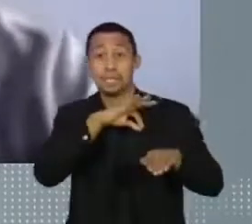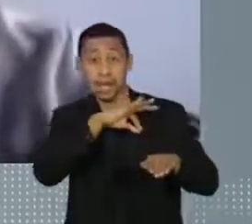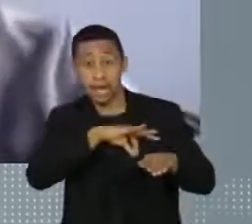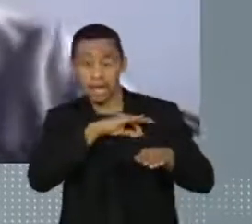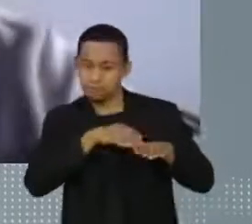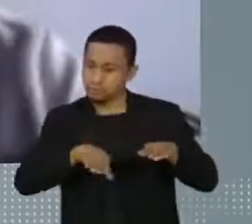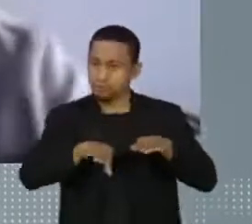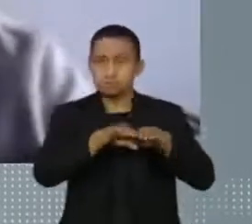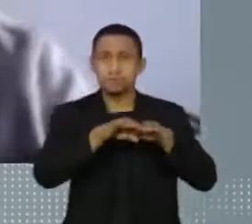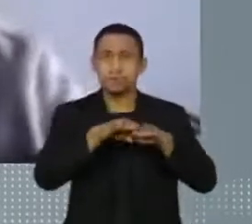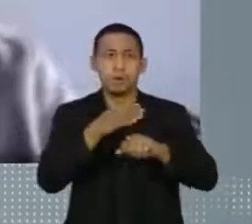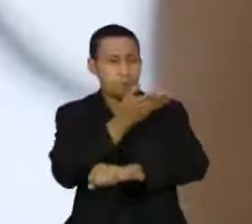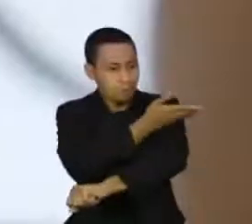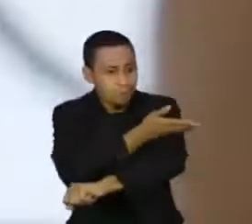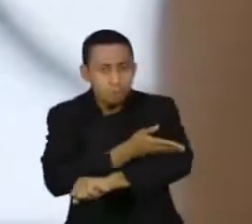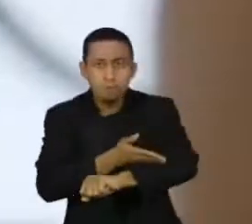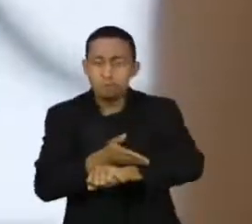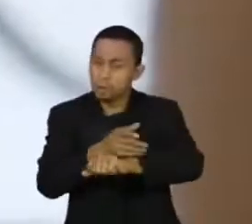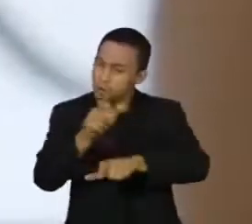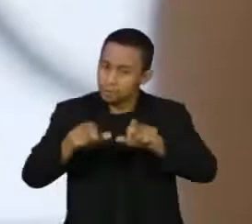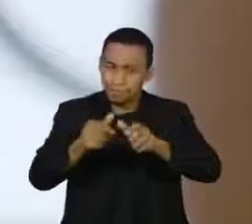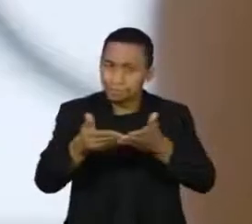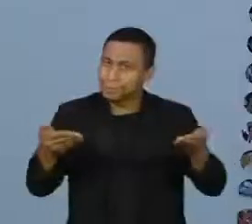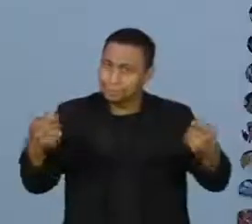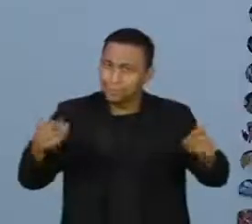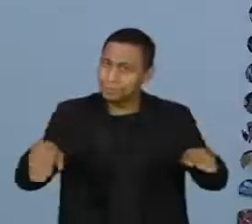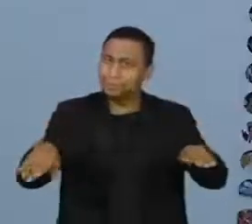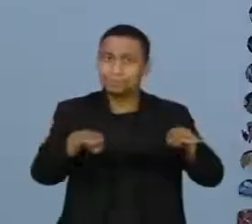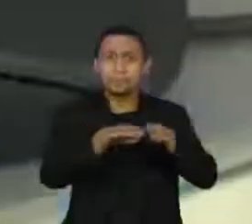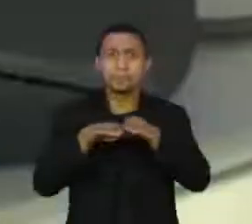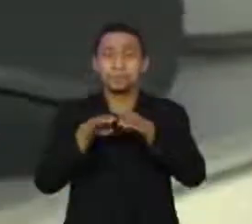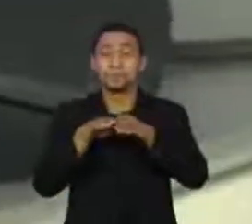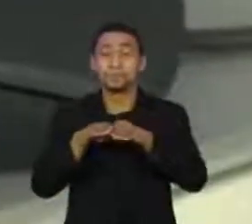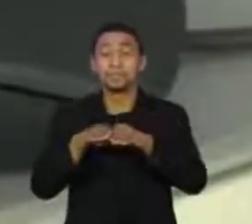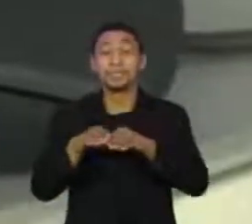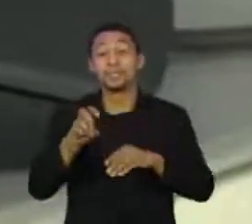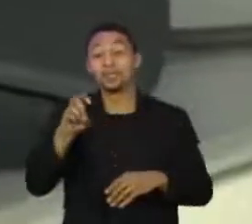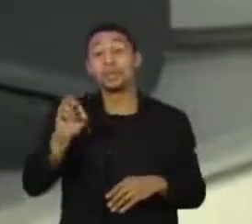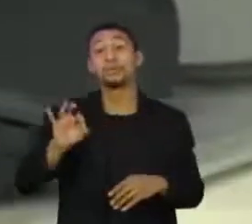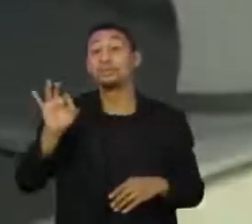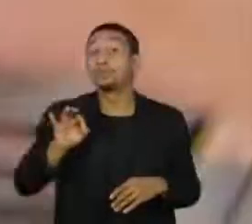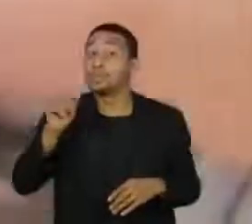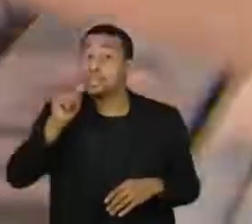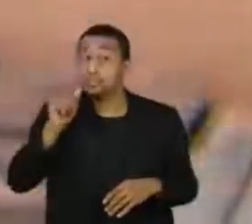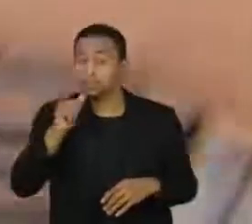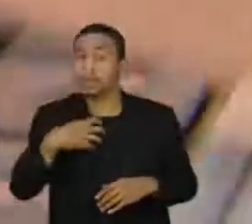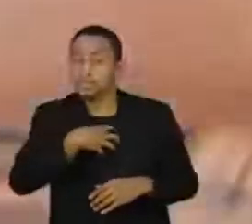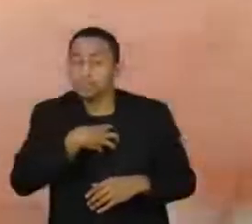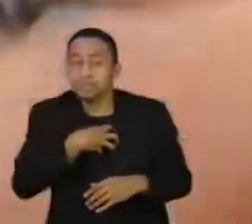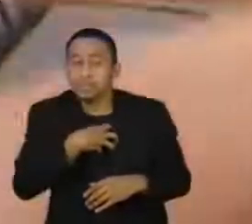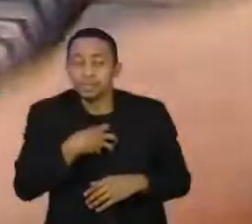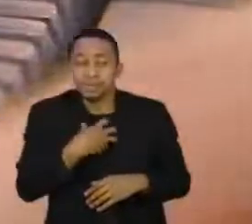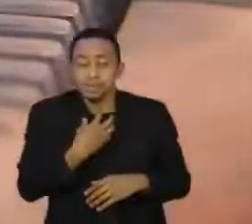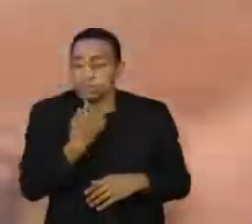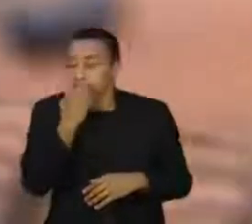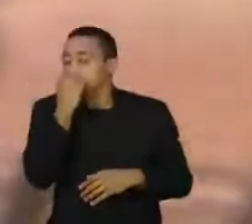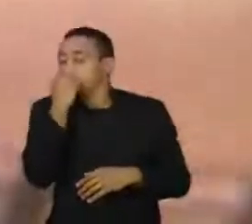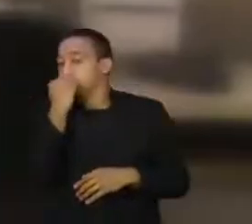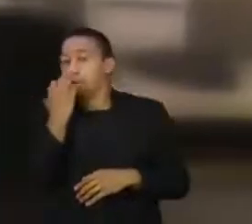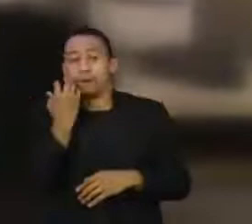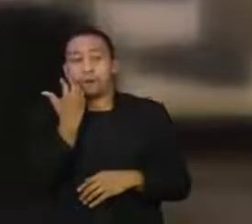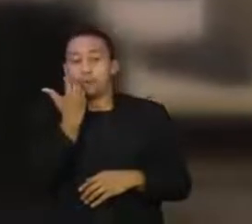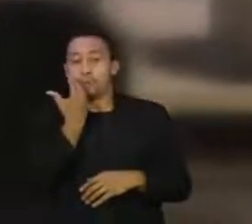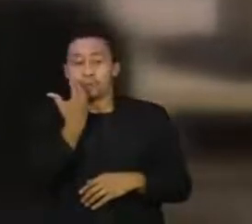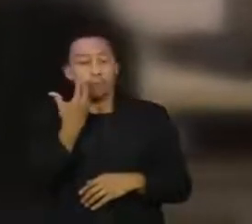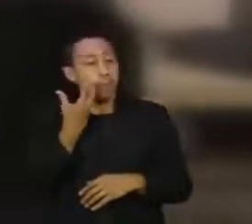do tratamento, etc, etc. Cerca de metade das entrevistadas relataram a autocensura nos ambientes de trabalho. Outras